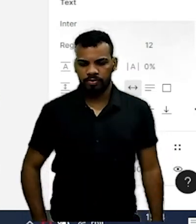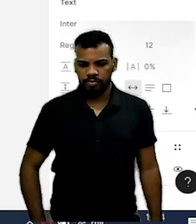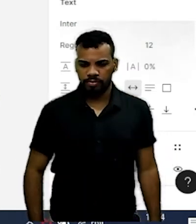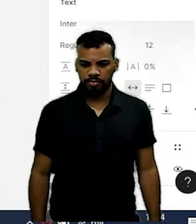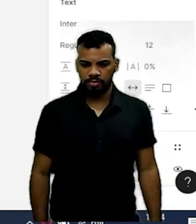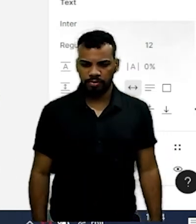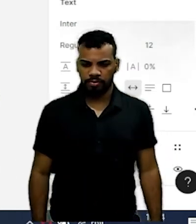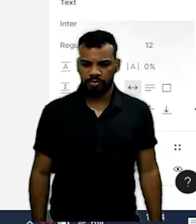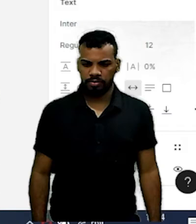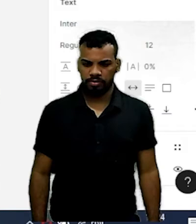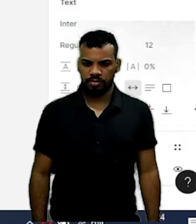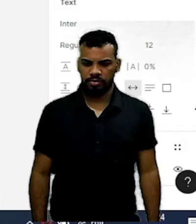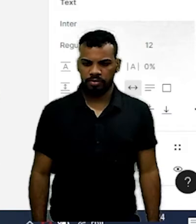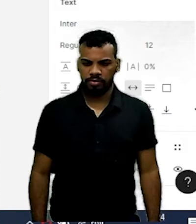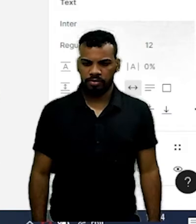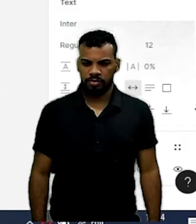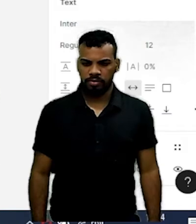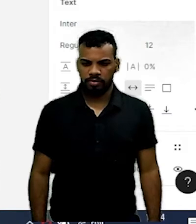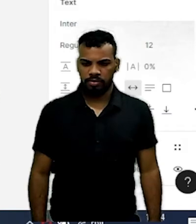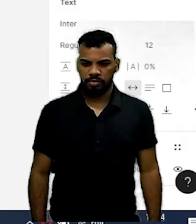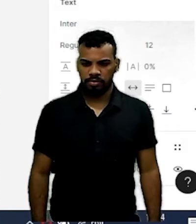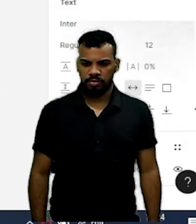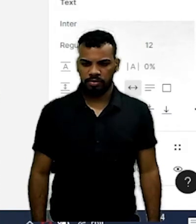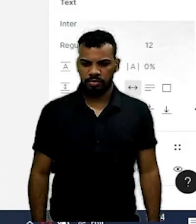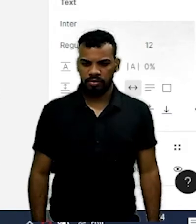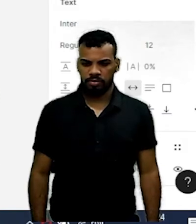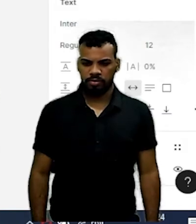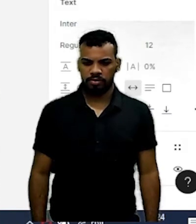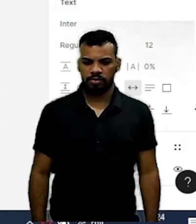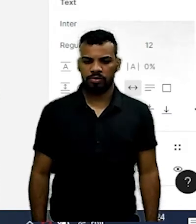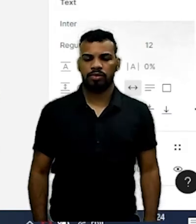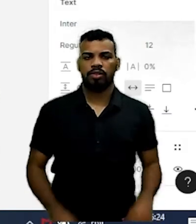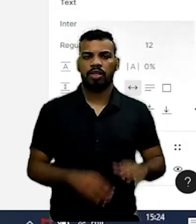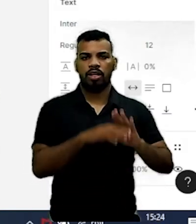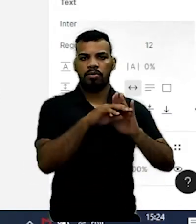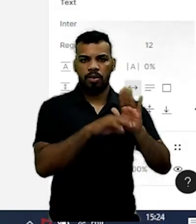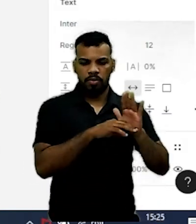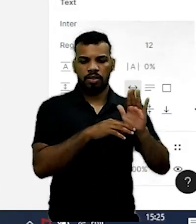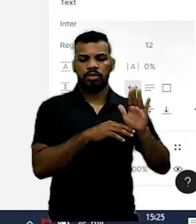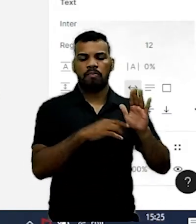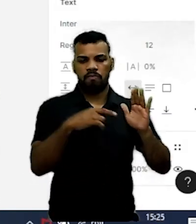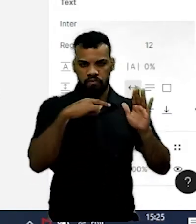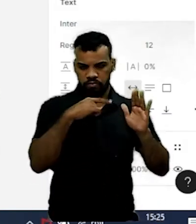Então, para baixo, as ferramentas, os elementos que eu criei